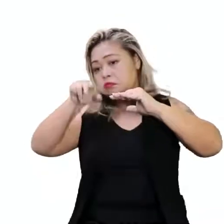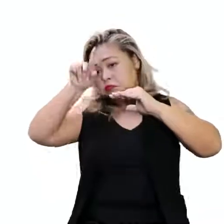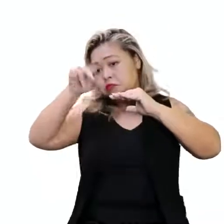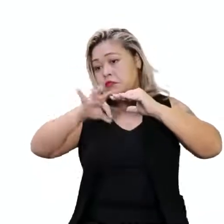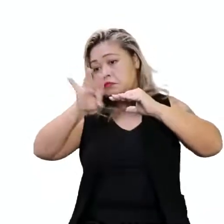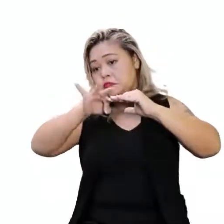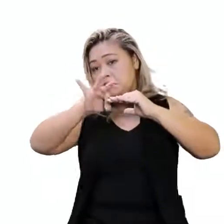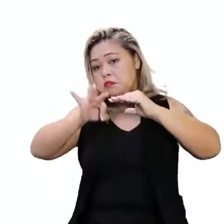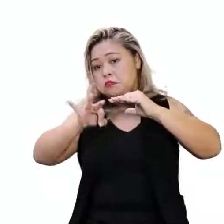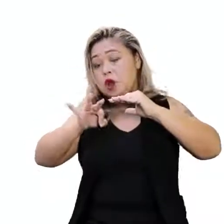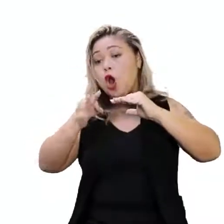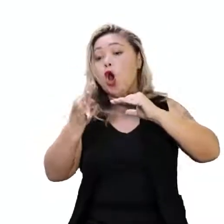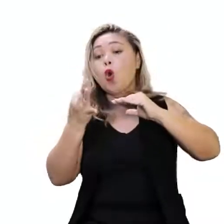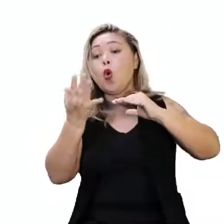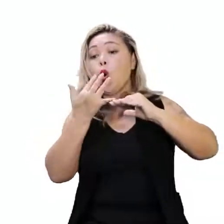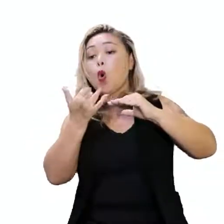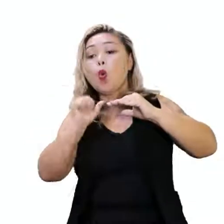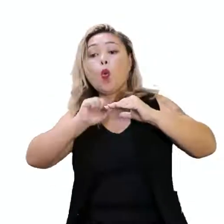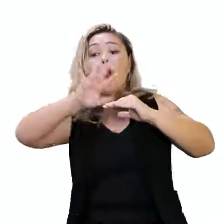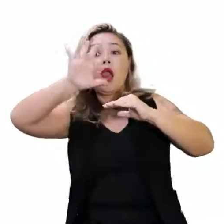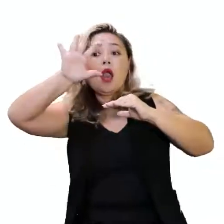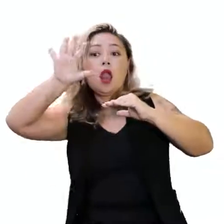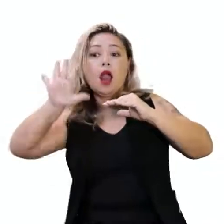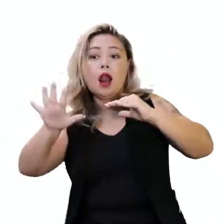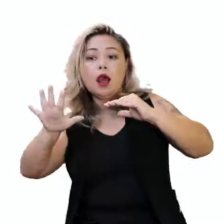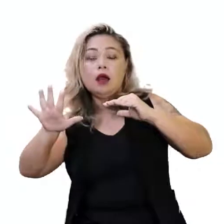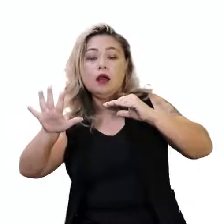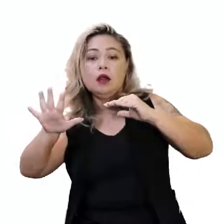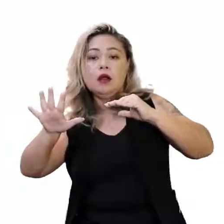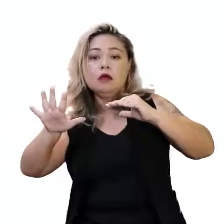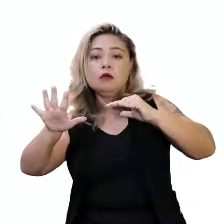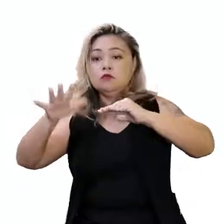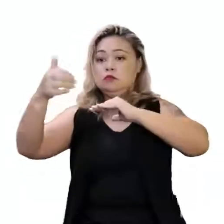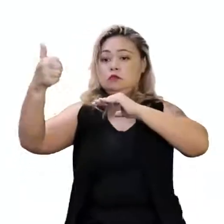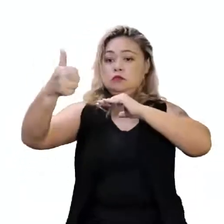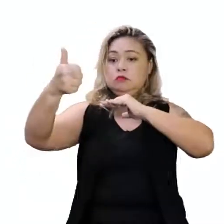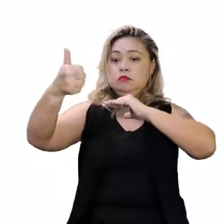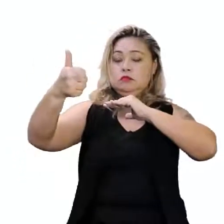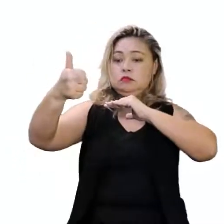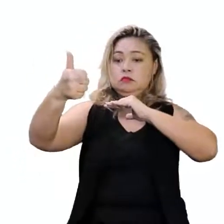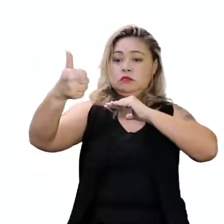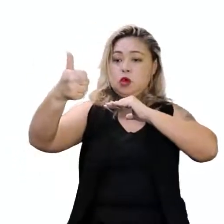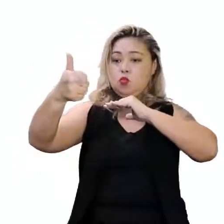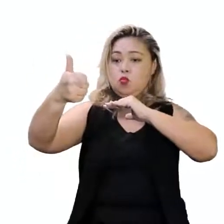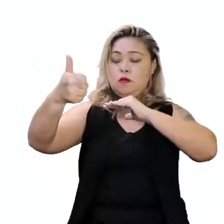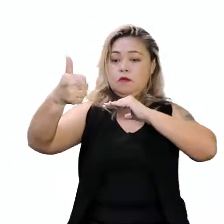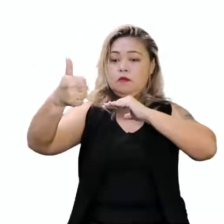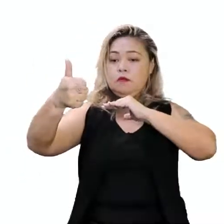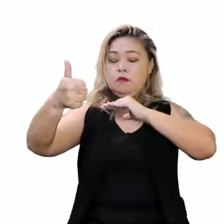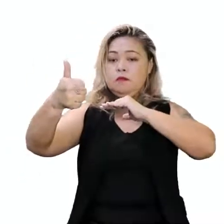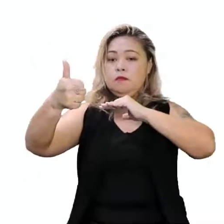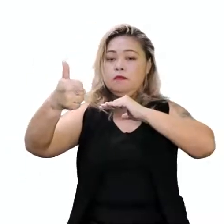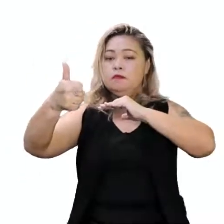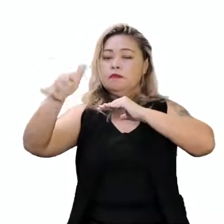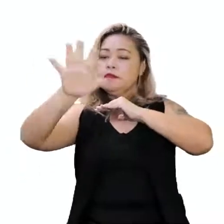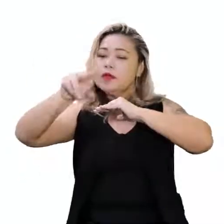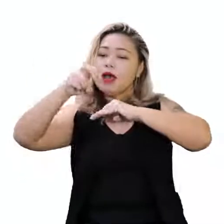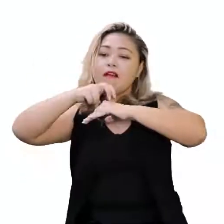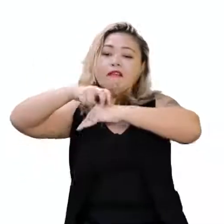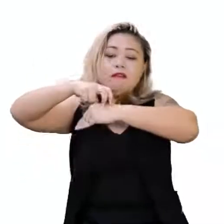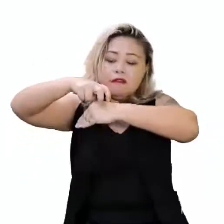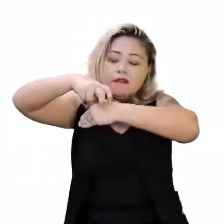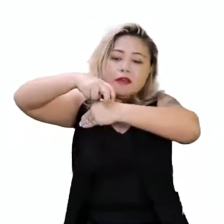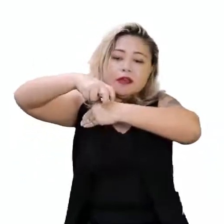vários insetos agora com coloração bem clara. E na população de cima, A1, eles são mais